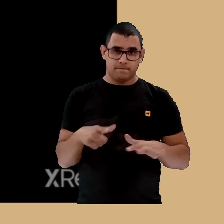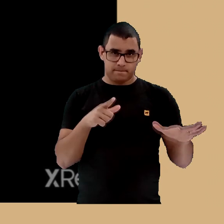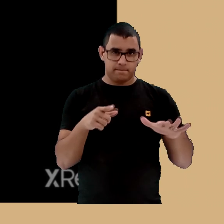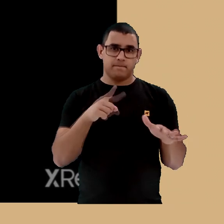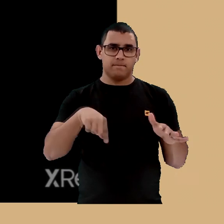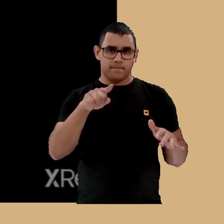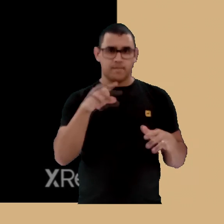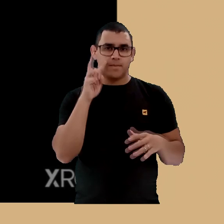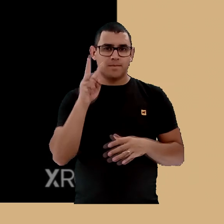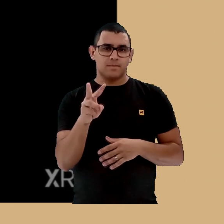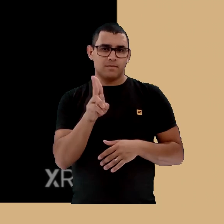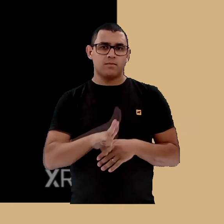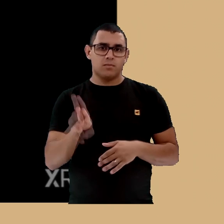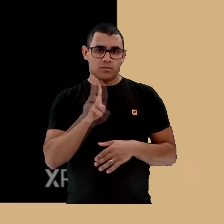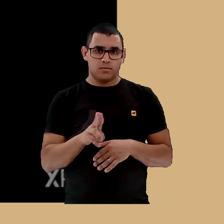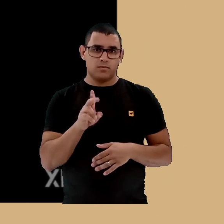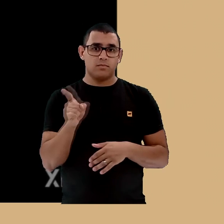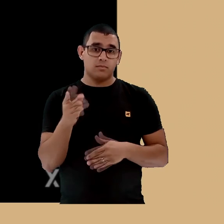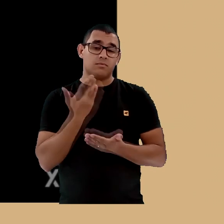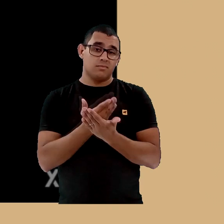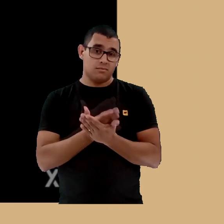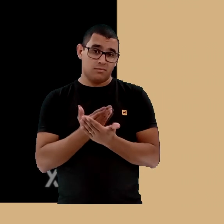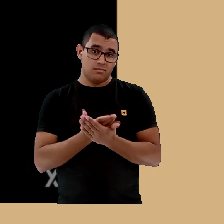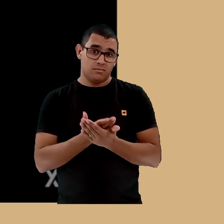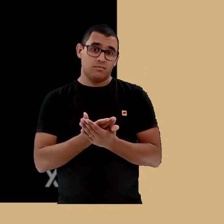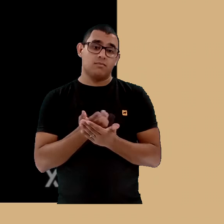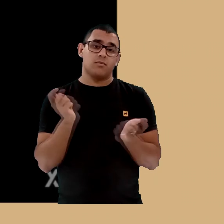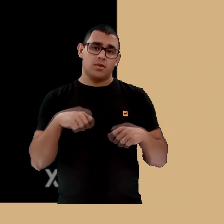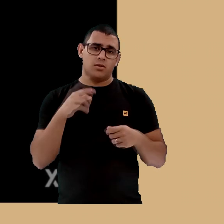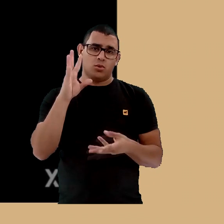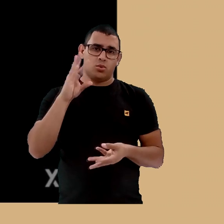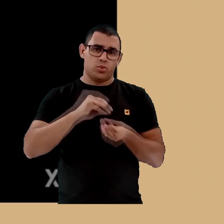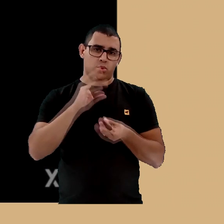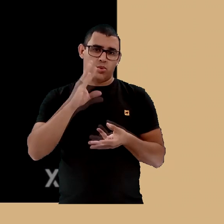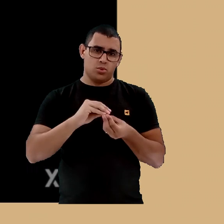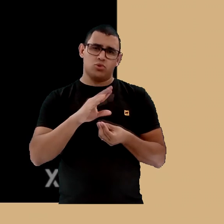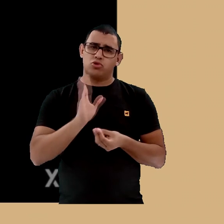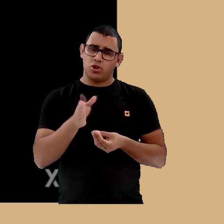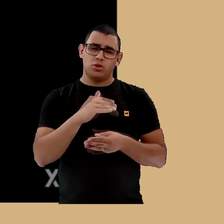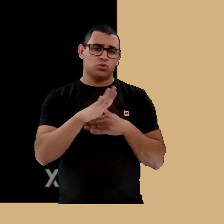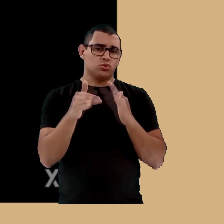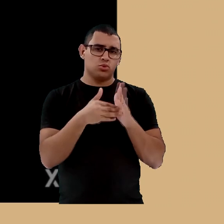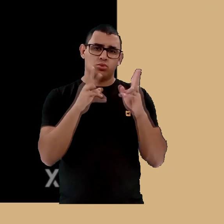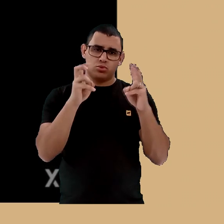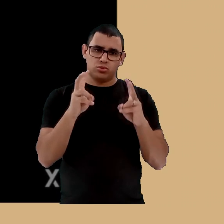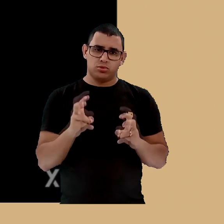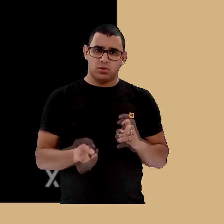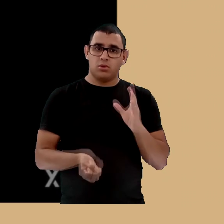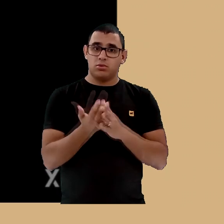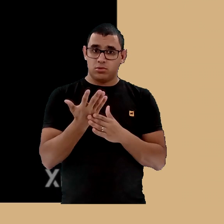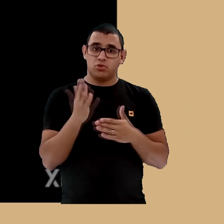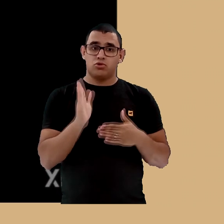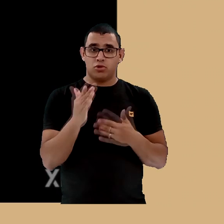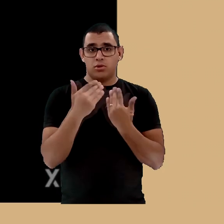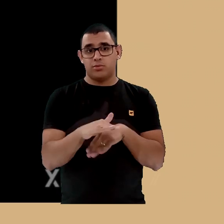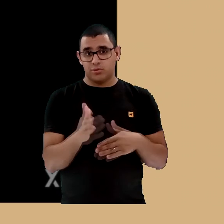semana, vocês vão utilizar essa aula para estudarem. Eu fiz um resumo de tudo que vai cair na nossa